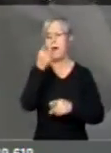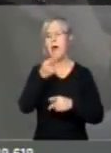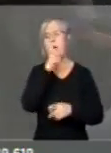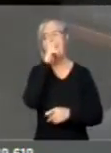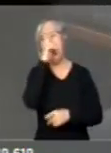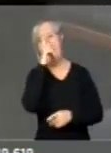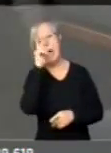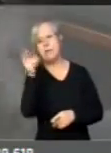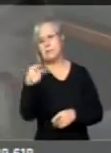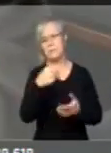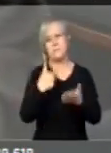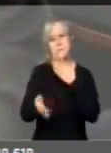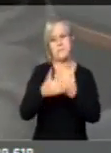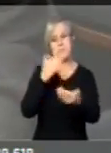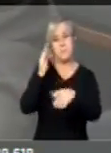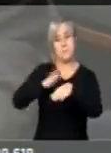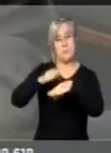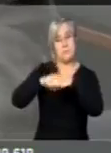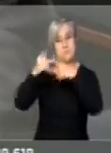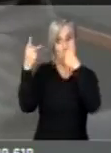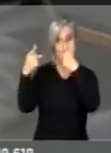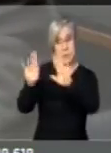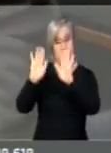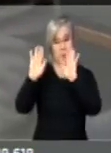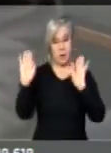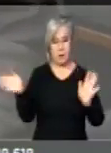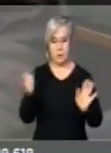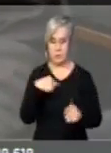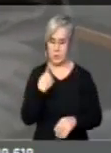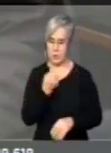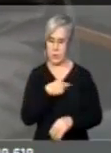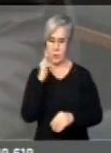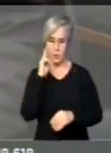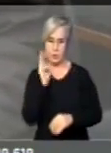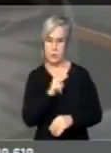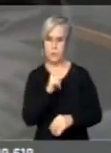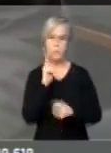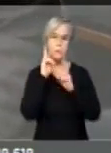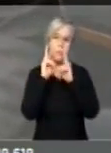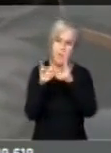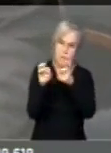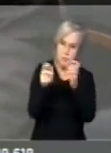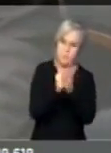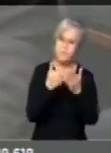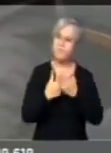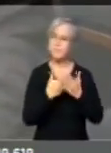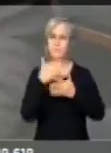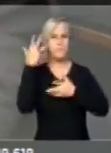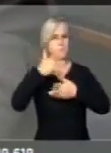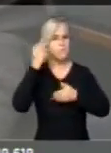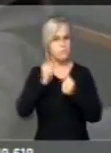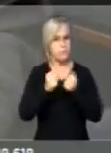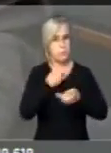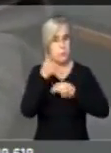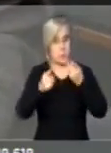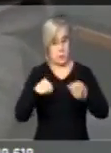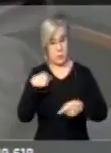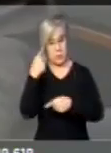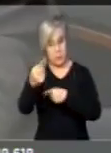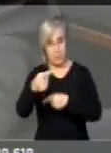que o problema é dela. Nós fomos eleitos para ouvir especialistas, ouvir o povo e dar nossa